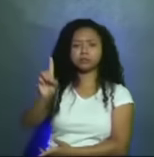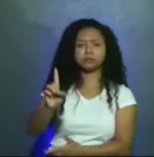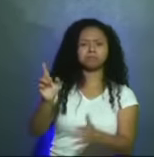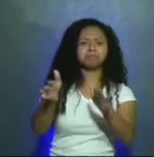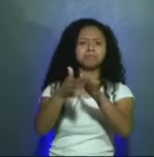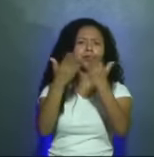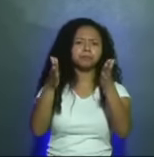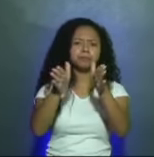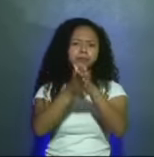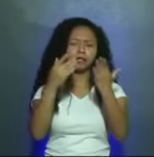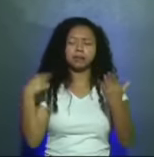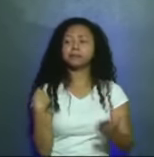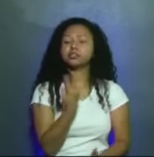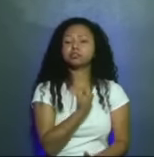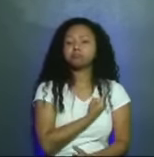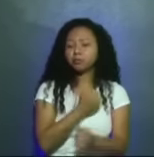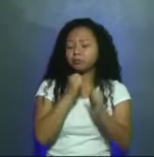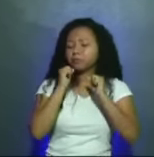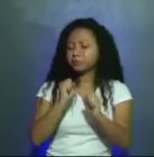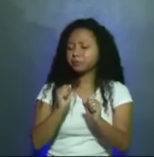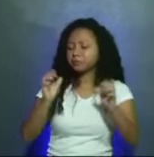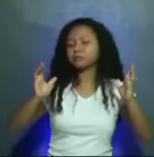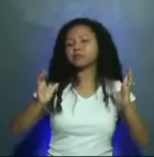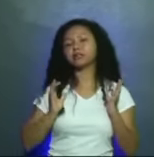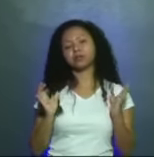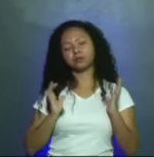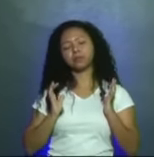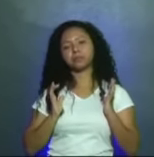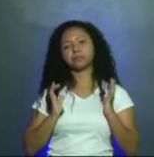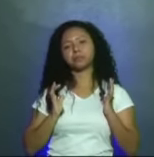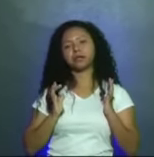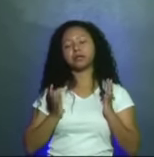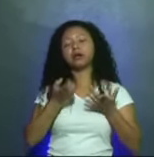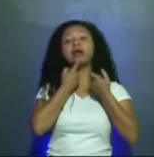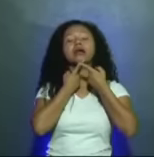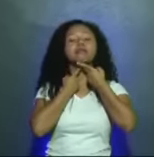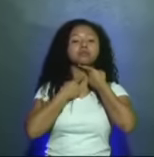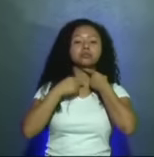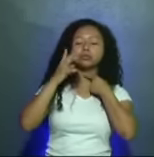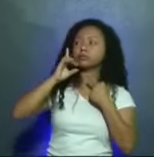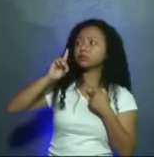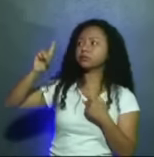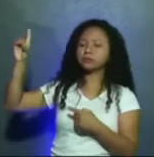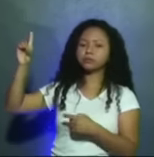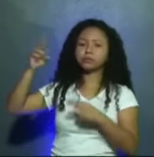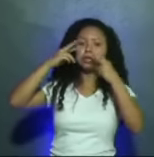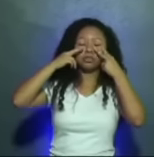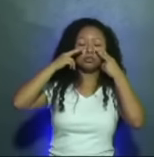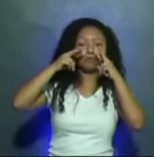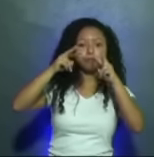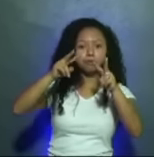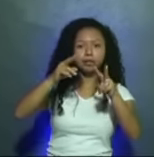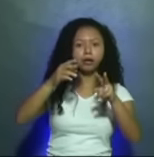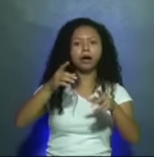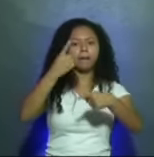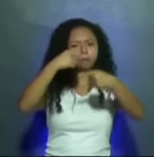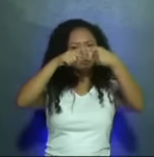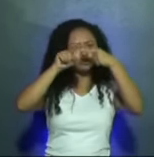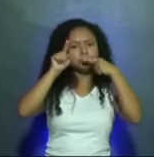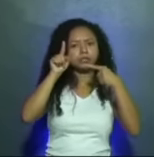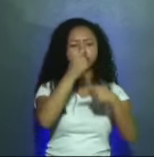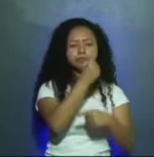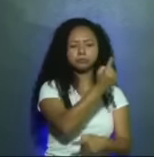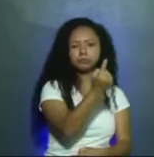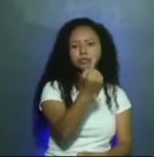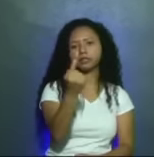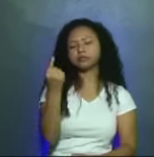ricos. Gente, é da vontade de Deus de ver a sua prosperidade também. Olha só,